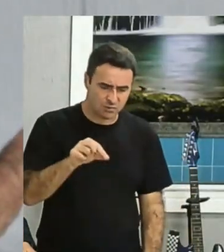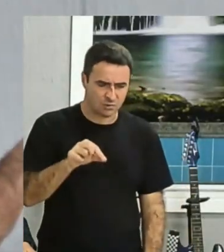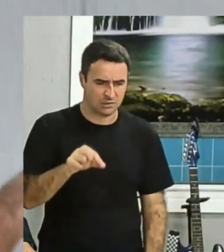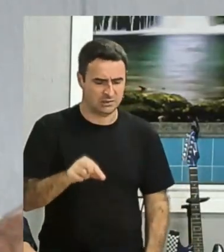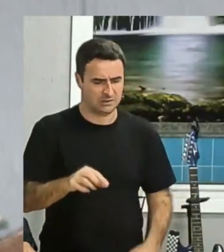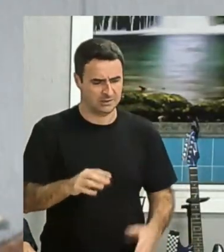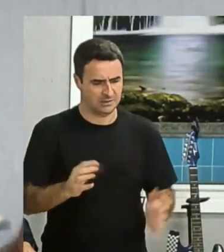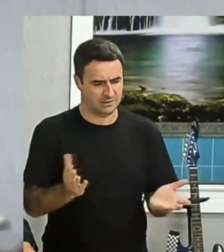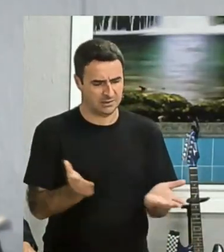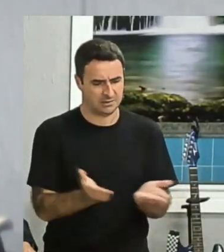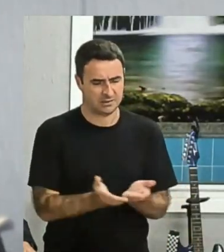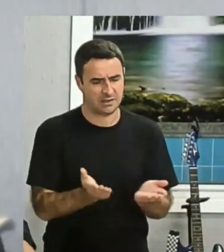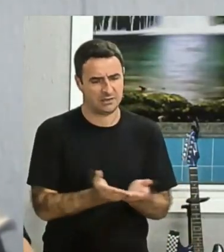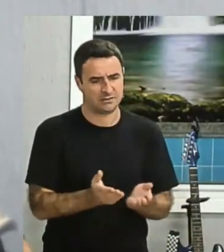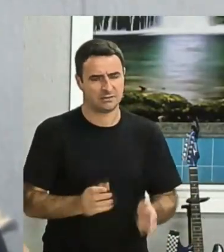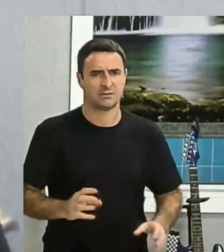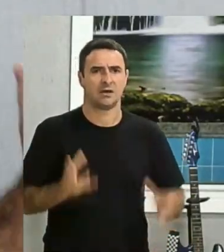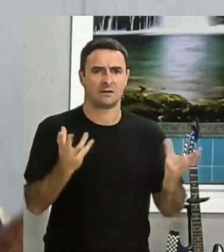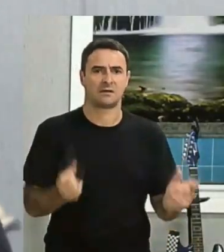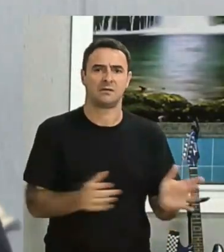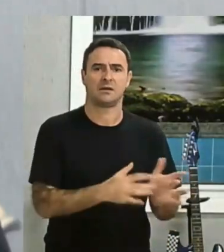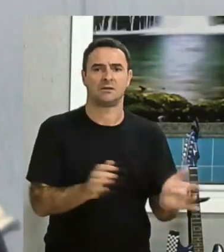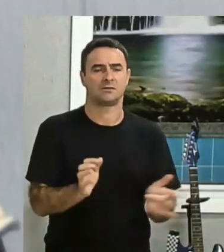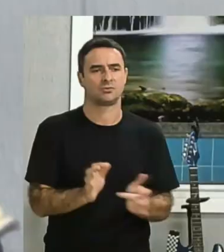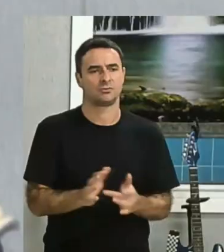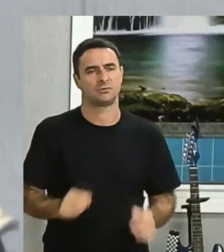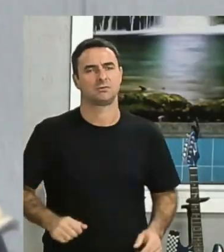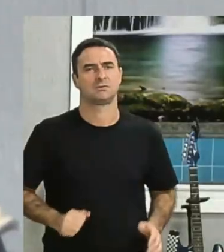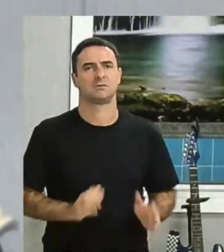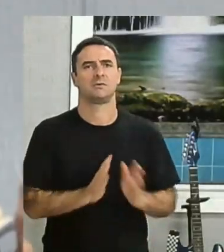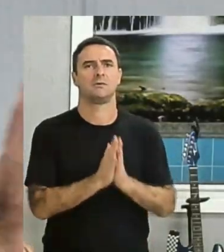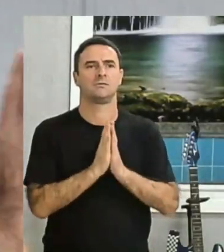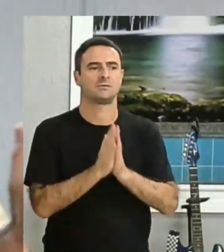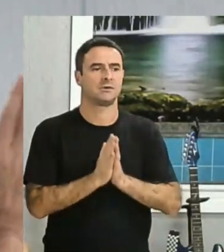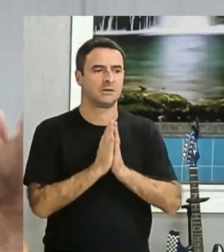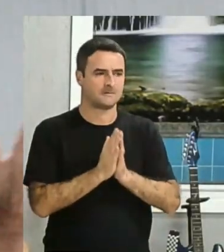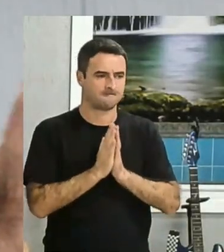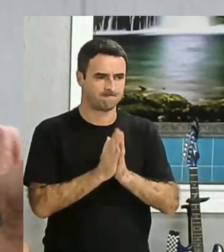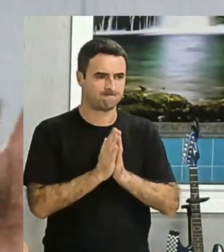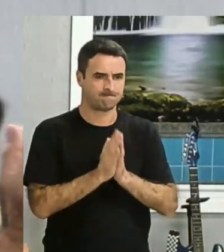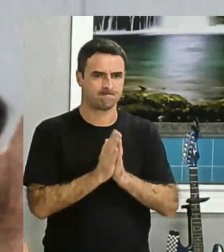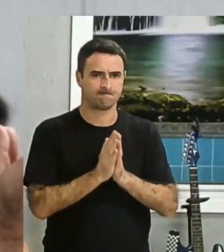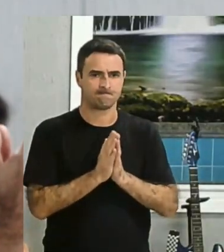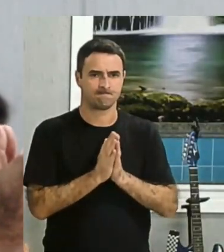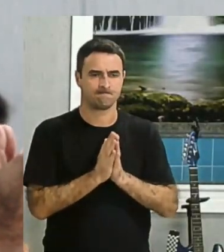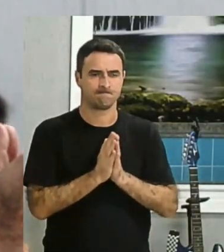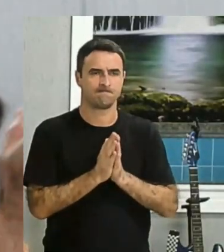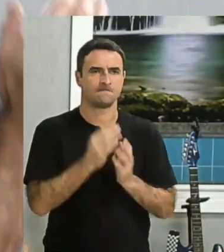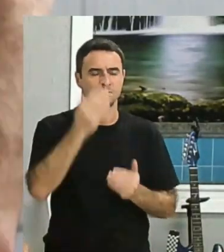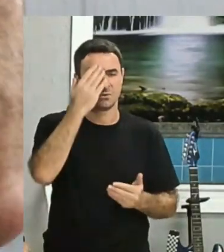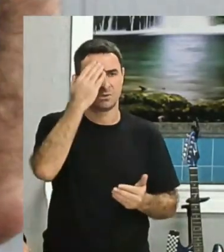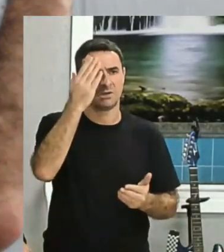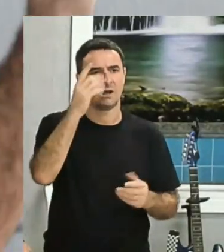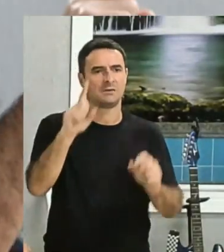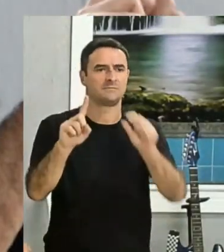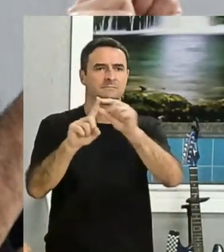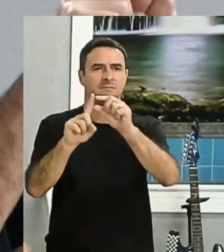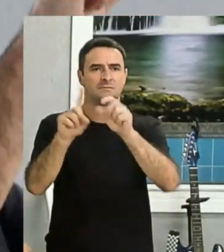noite, nesse sentido. Vamos orar. Pai, muito obrigado, ó Deus, pela tua